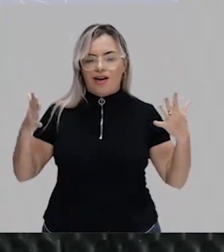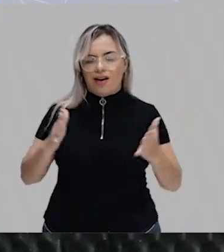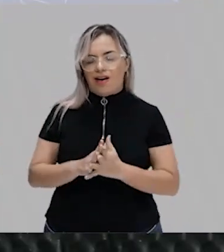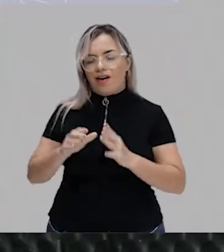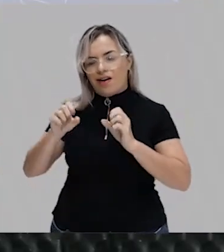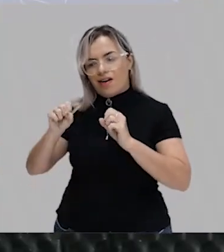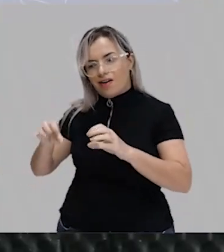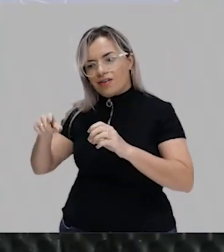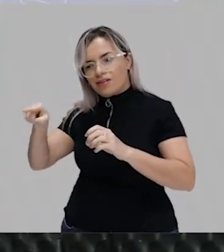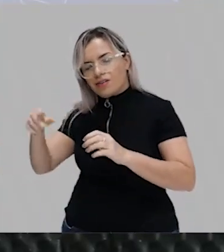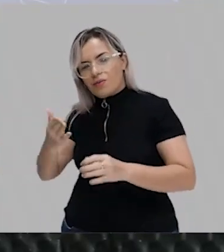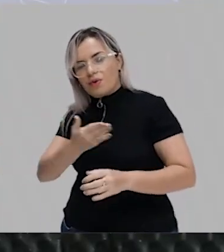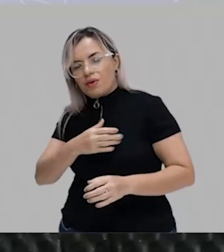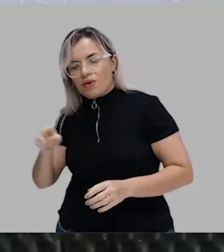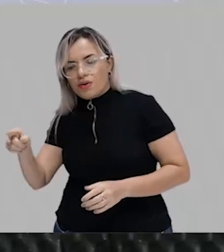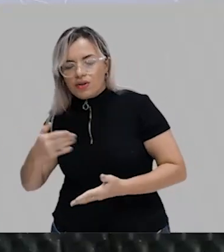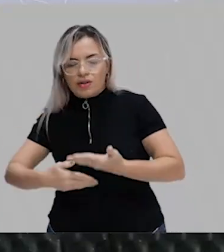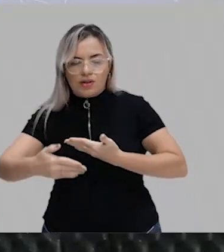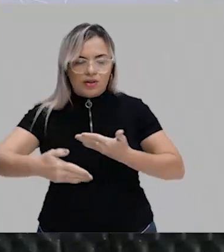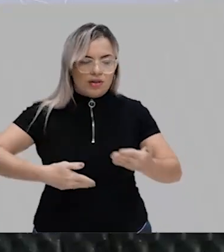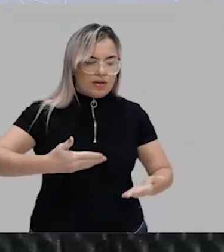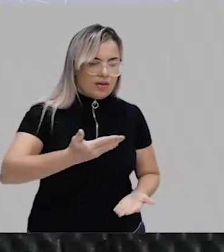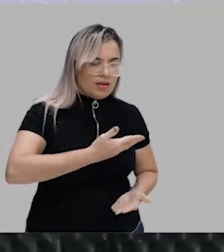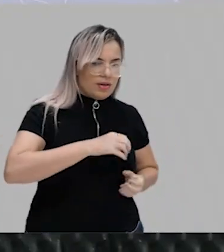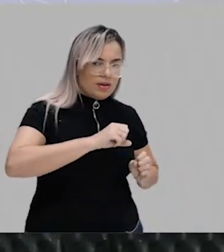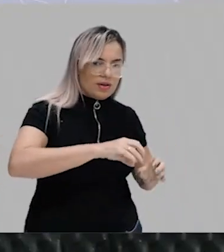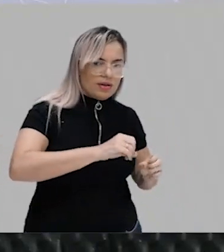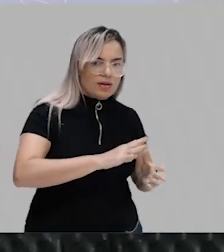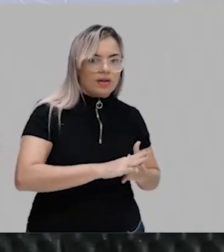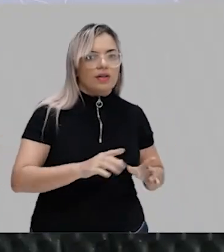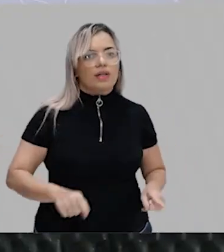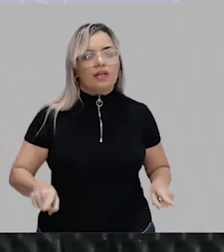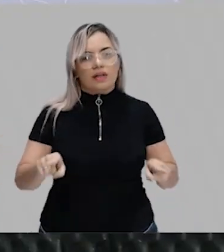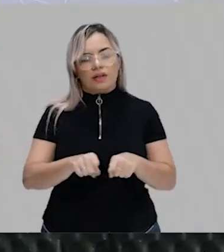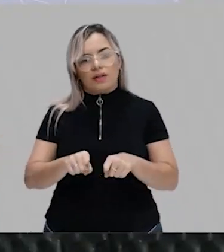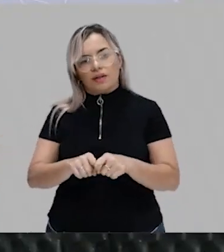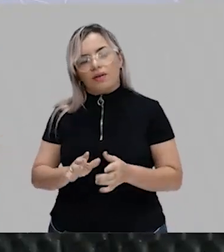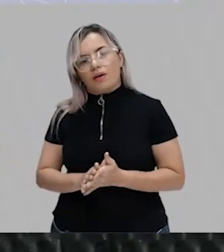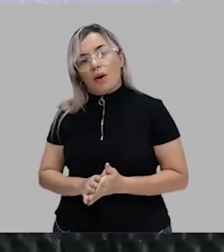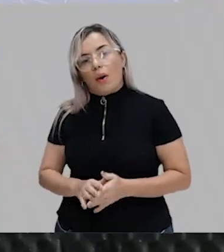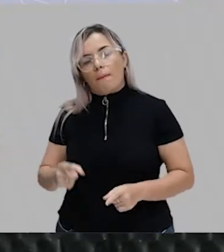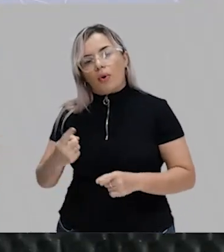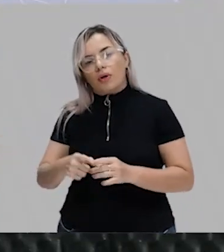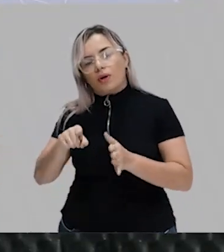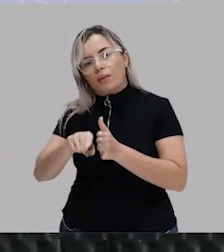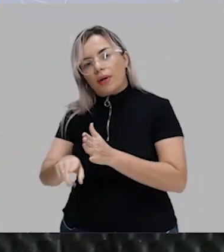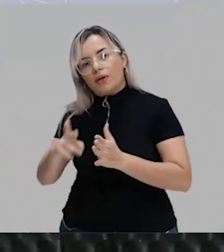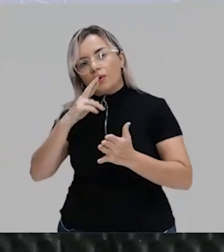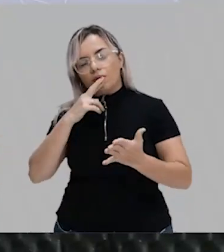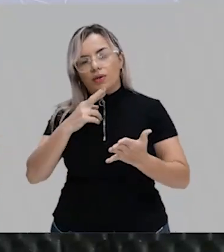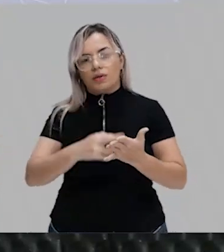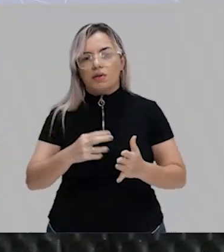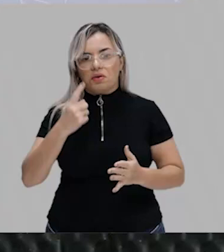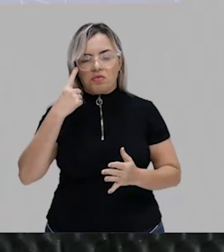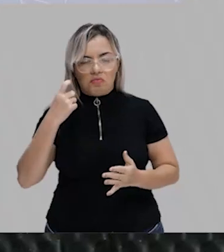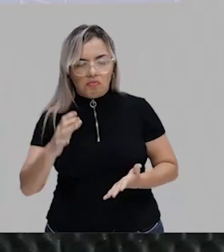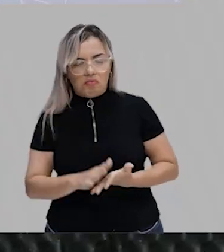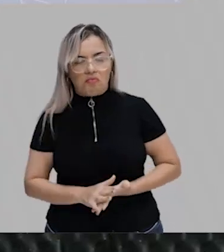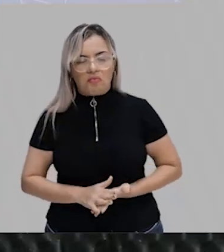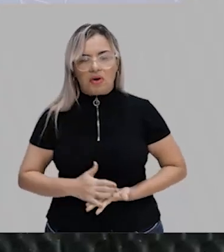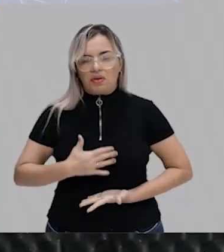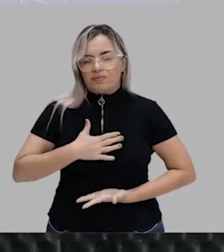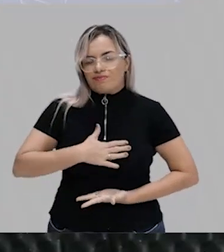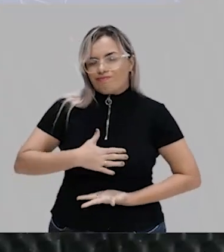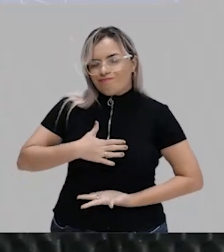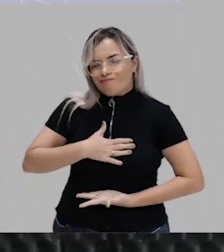teu colega e o teu colega te ensina, porque são perguntas e respostas, tá? E fica bem interessante, é uma atividade bem gostosa para